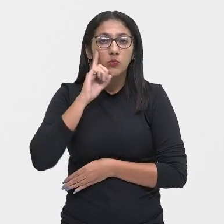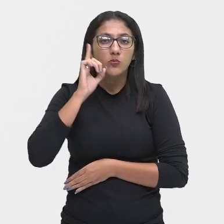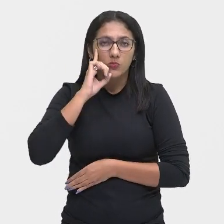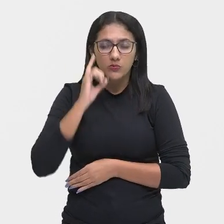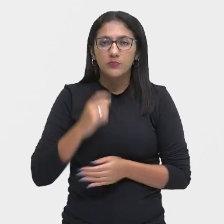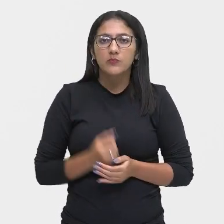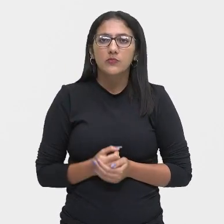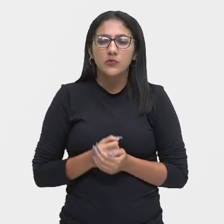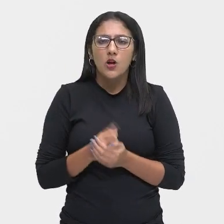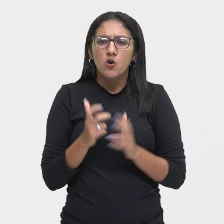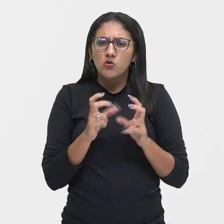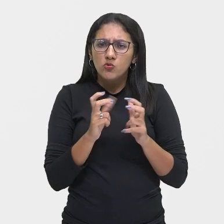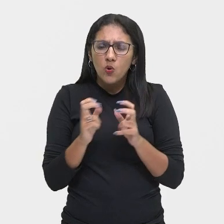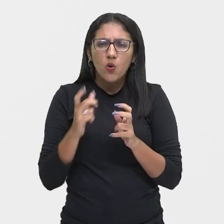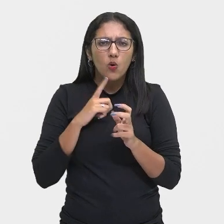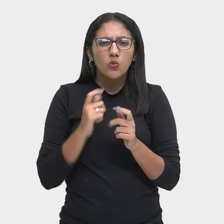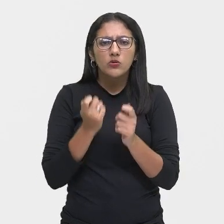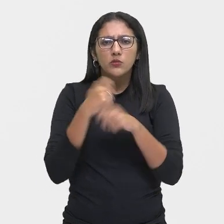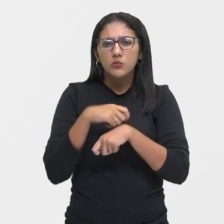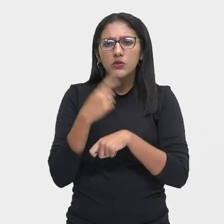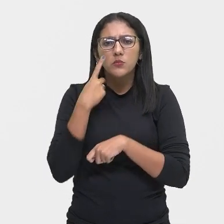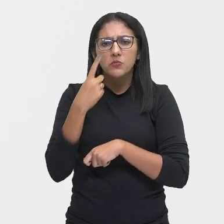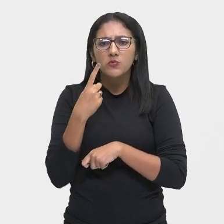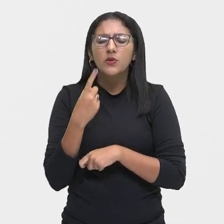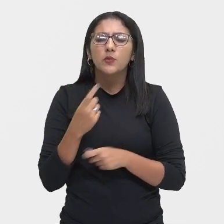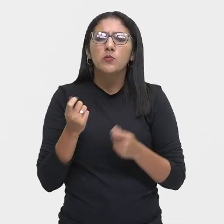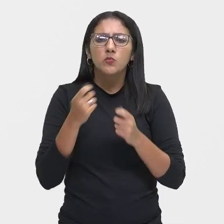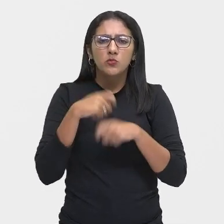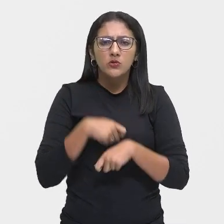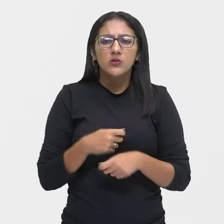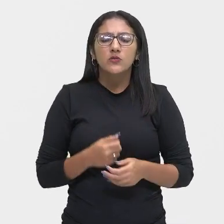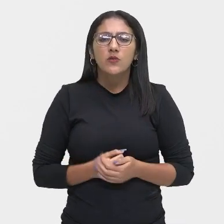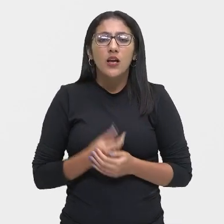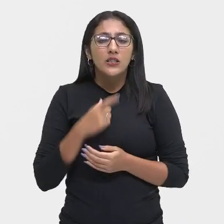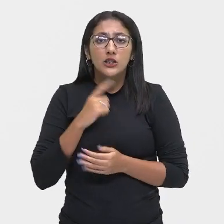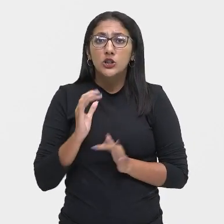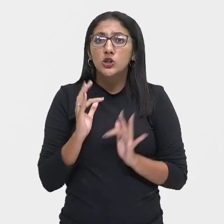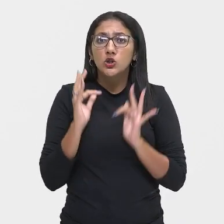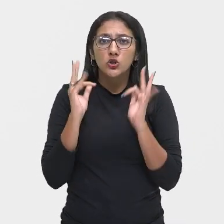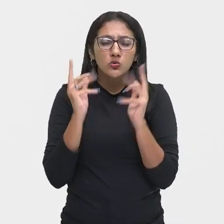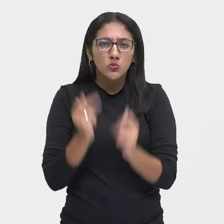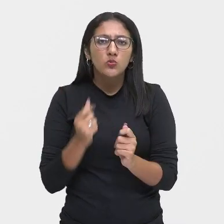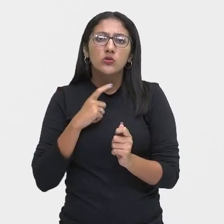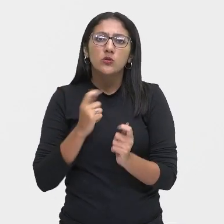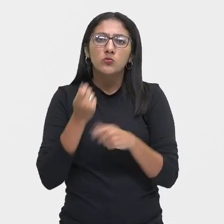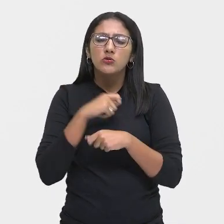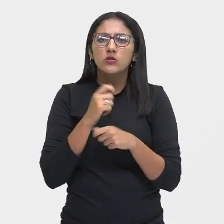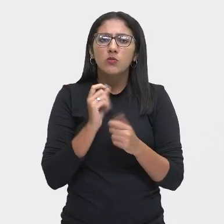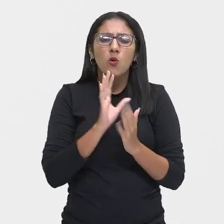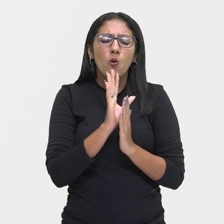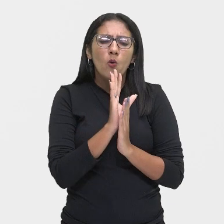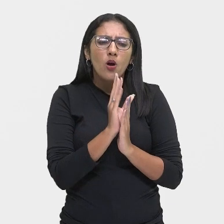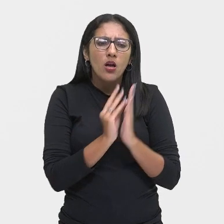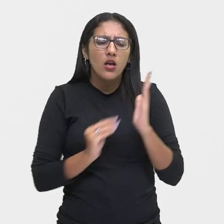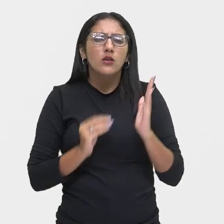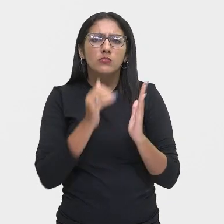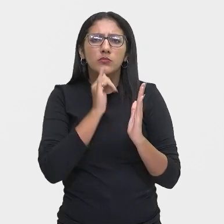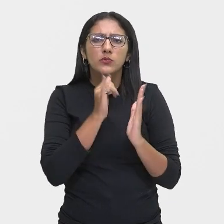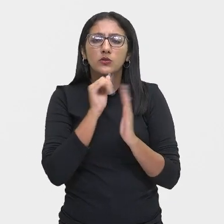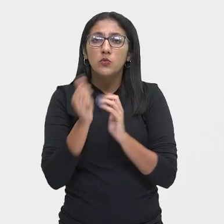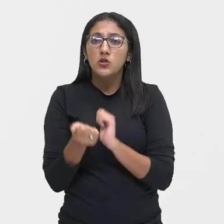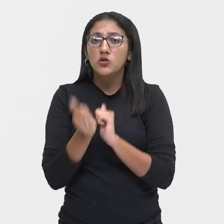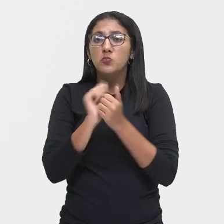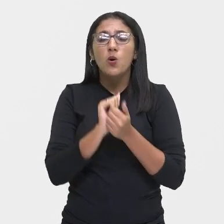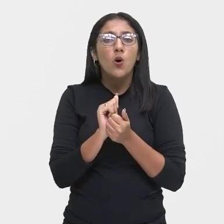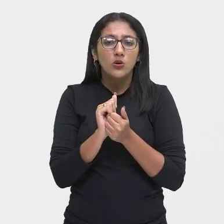Jogos que podem ser classificados como simuladores são todos os que imitam campeonatos de esportes